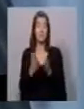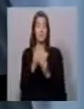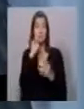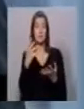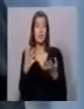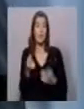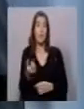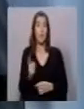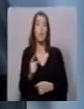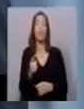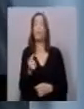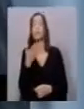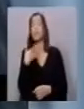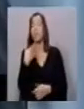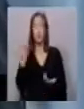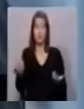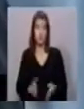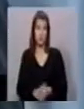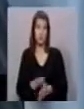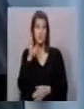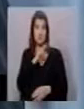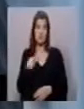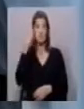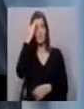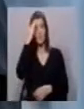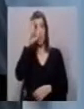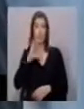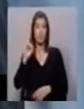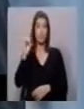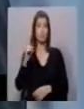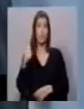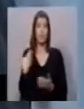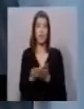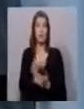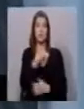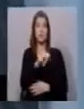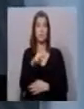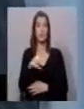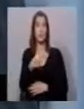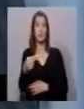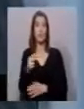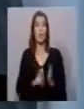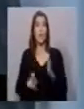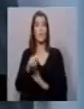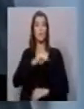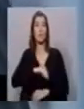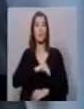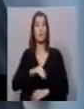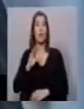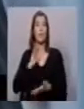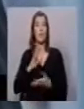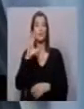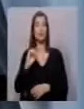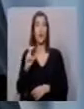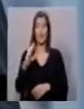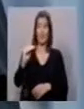pouco, é pouquíssimo. Se tivermos em consideração que o Estado, o Governo disponibiliza 50 milhões para aumentar os salários dos trabalhadores da administração pública, que há 10 anos não